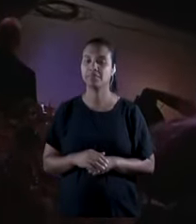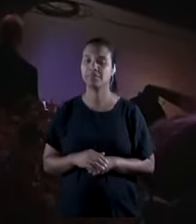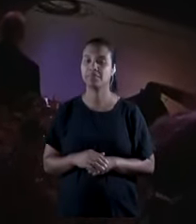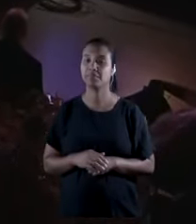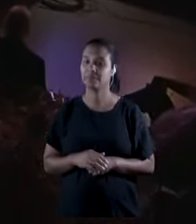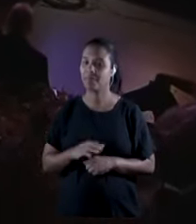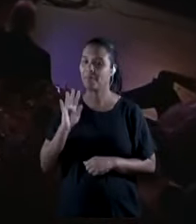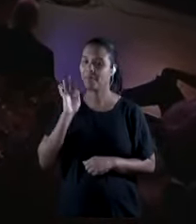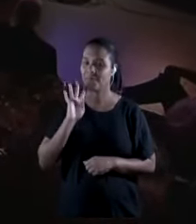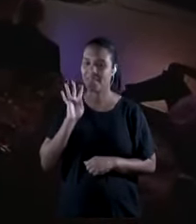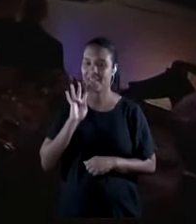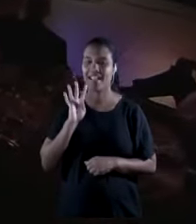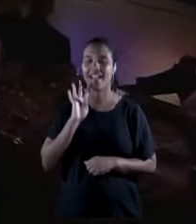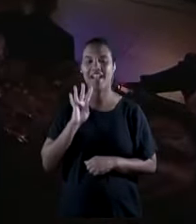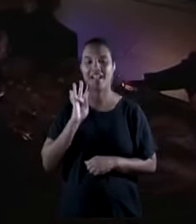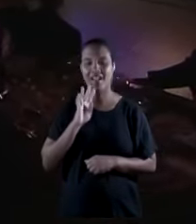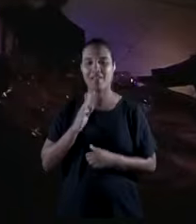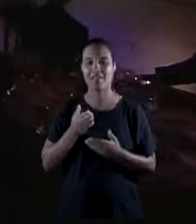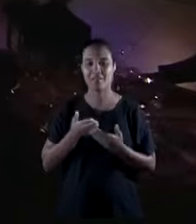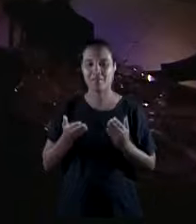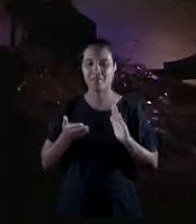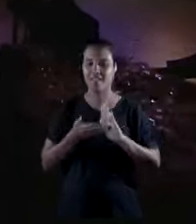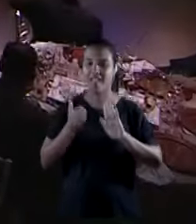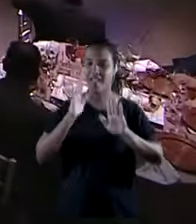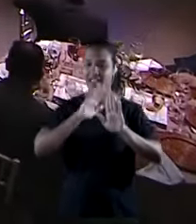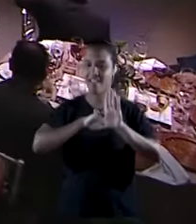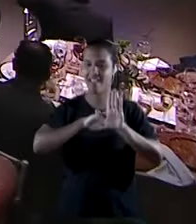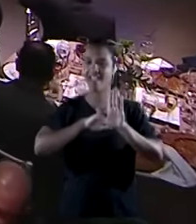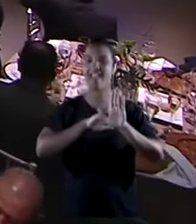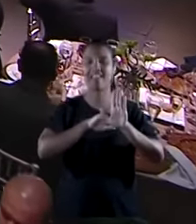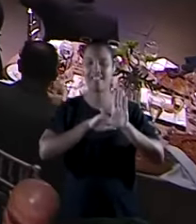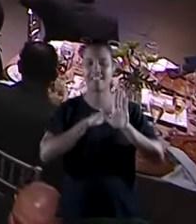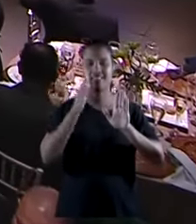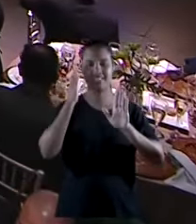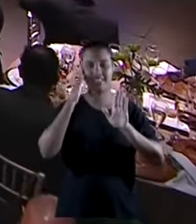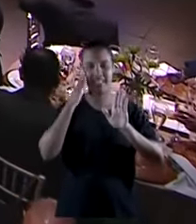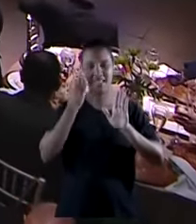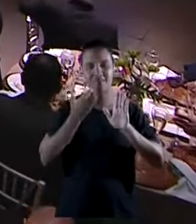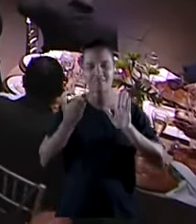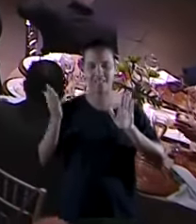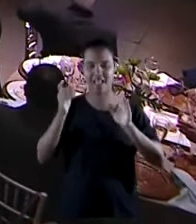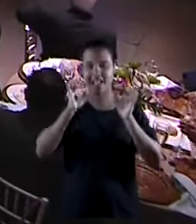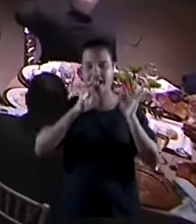É muito legal, né? Ver esses tipos de bastidores. Tá? Ah, não, Menzinho!